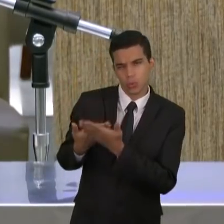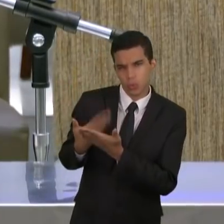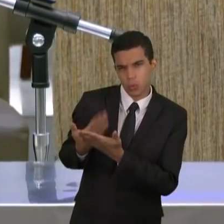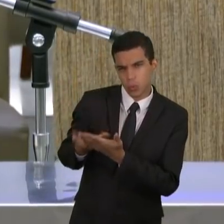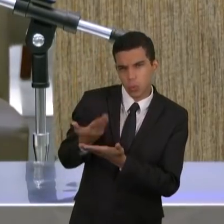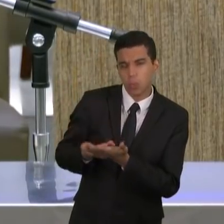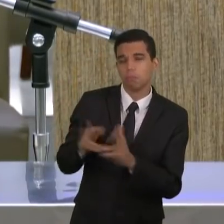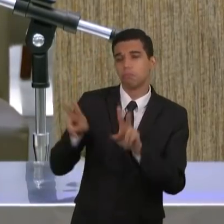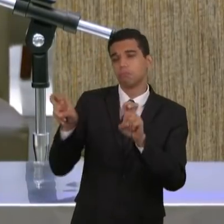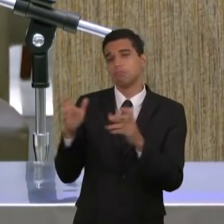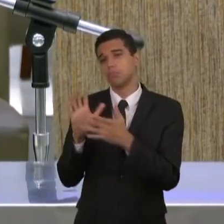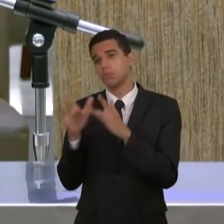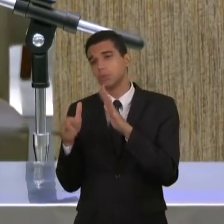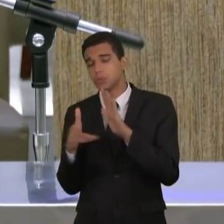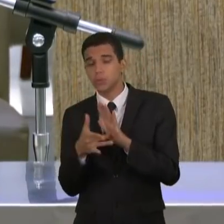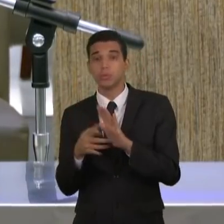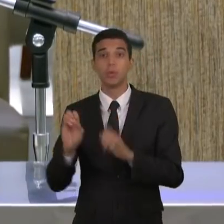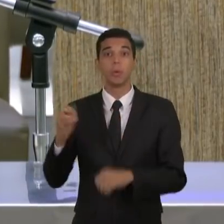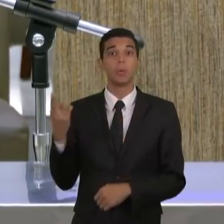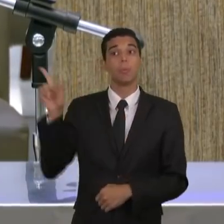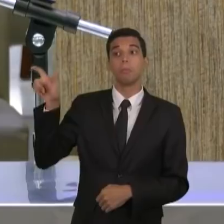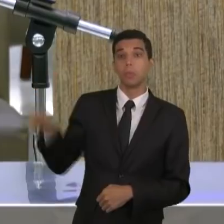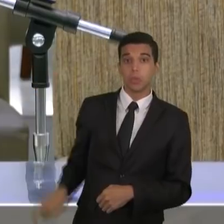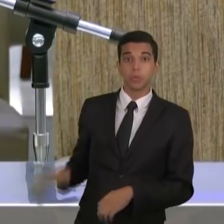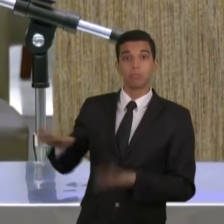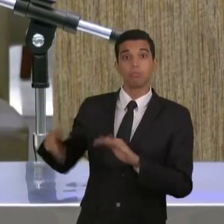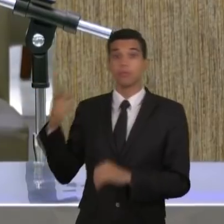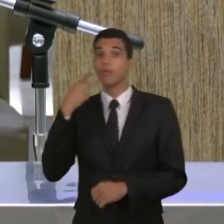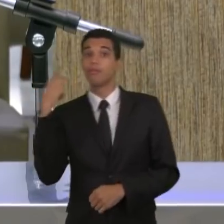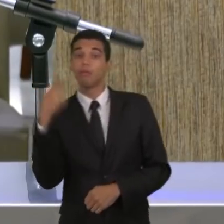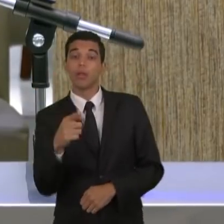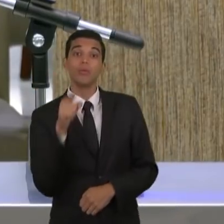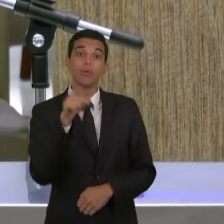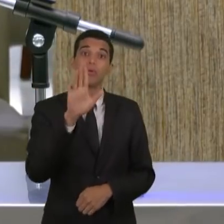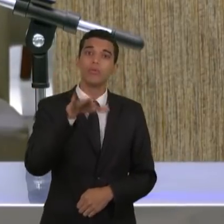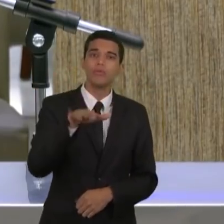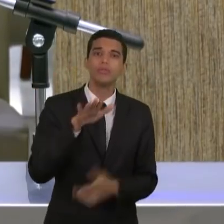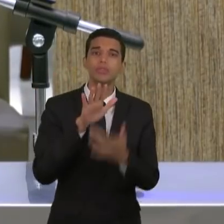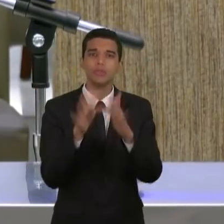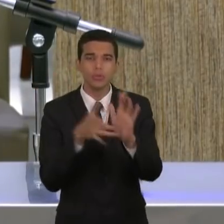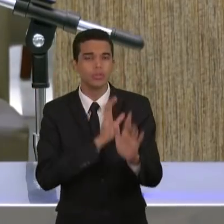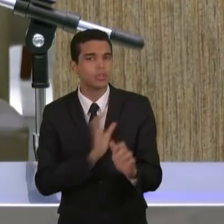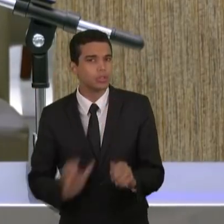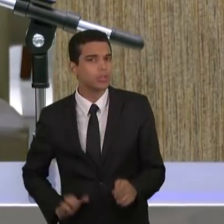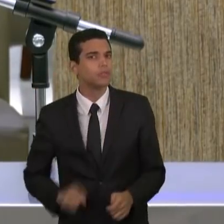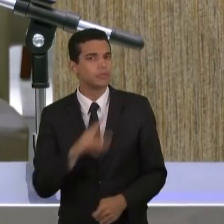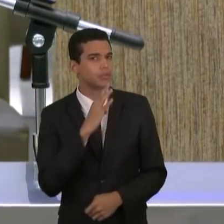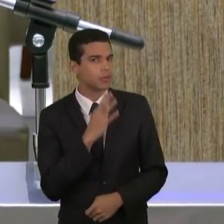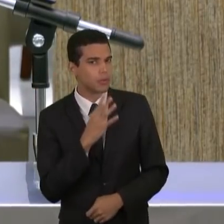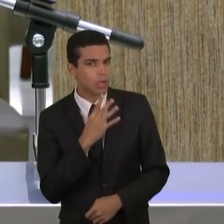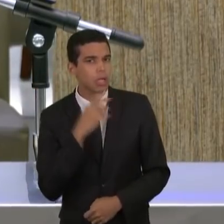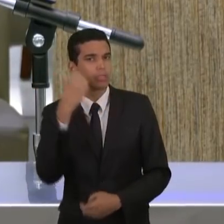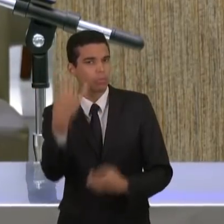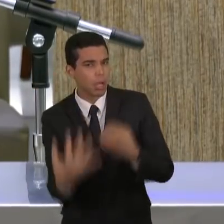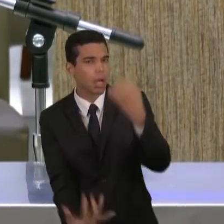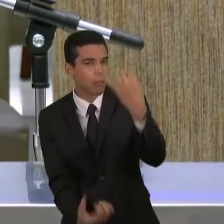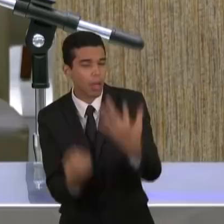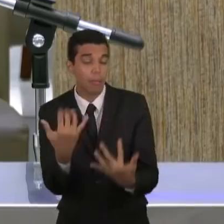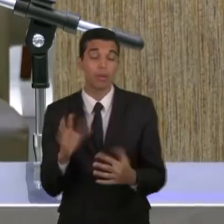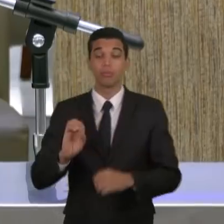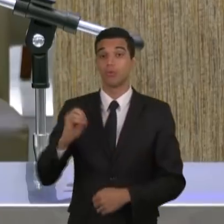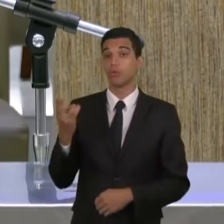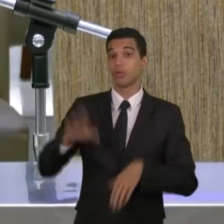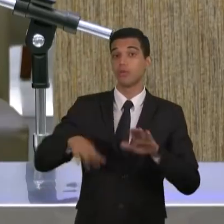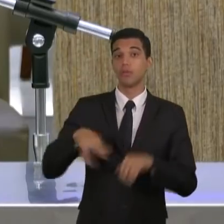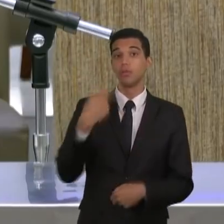passou em sua vida que falou de Cristo para você algum exemplo que você tenha na sua casa na sua família na sua história